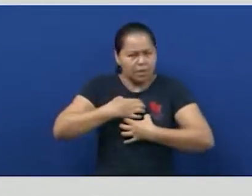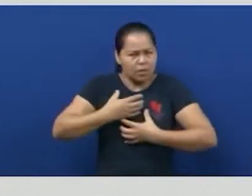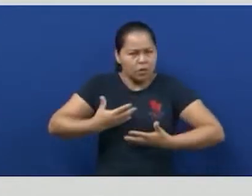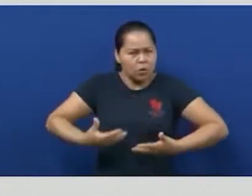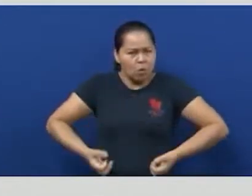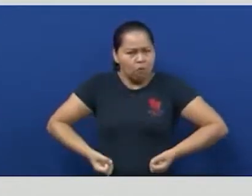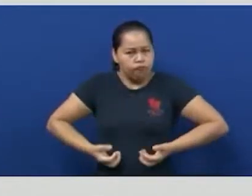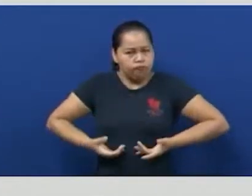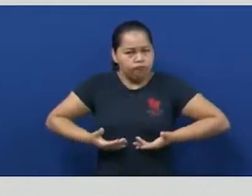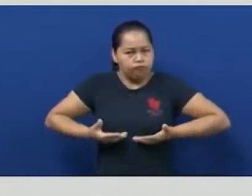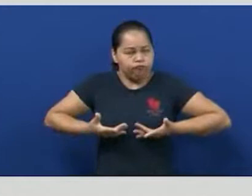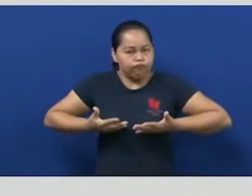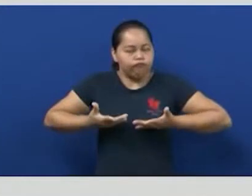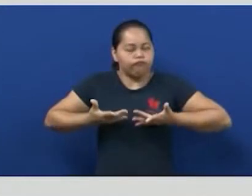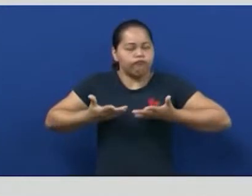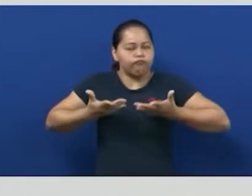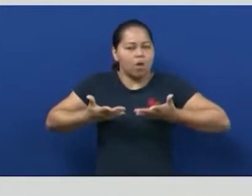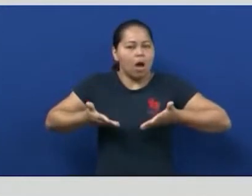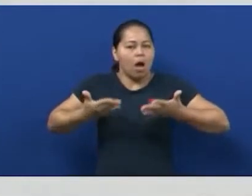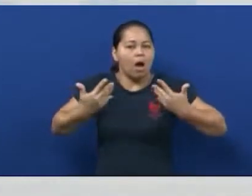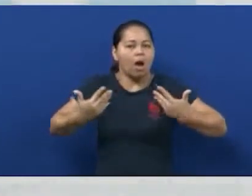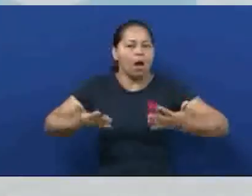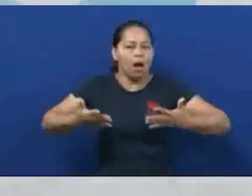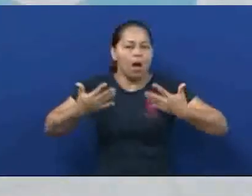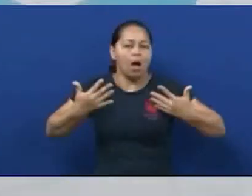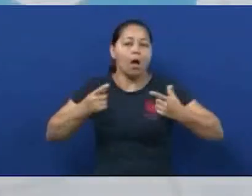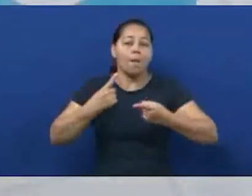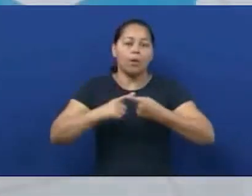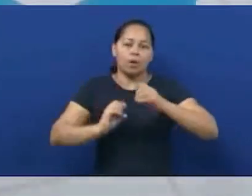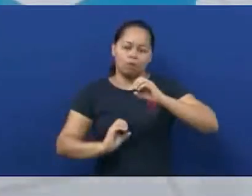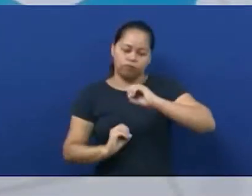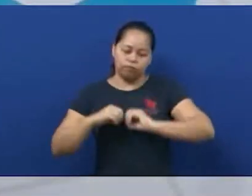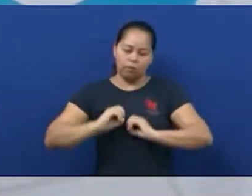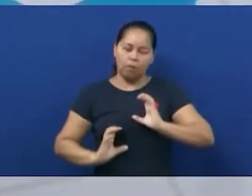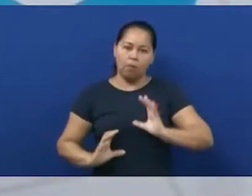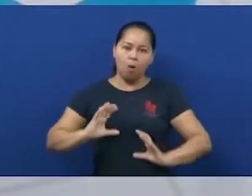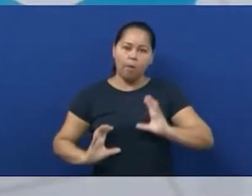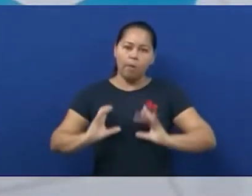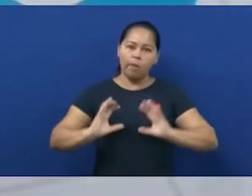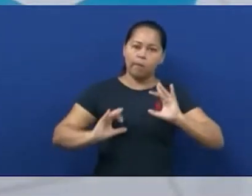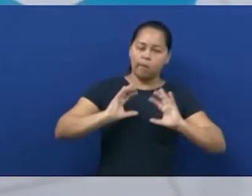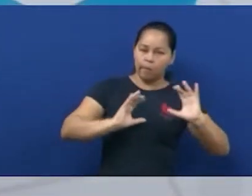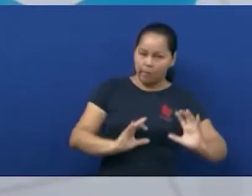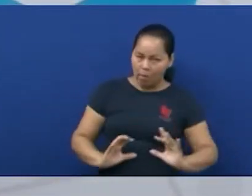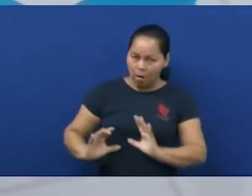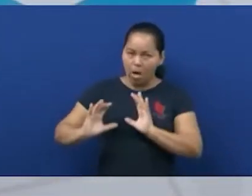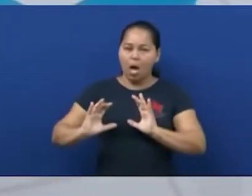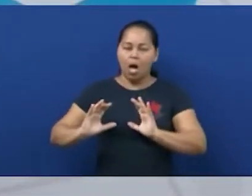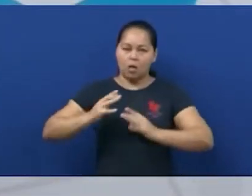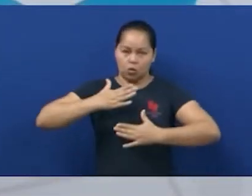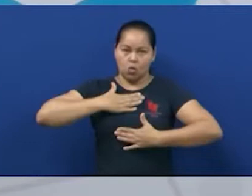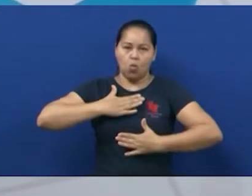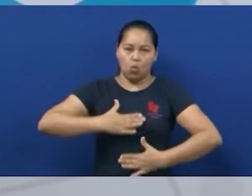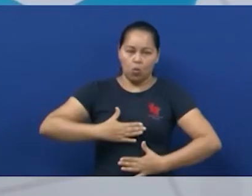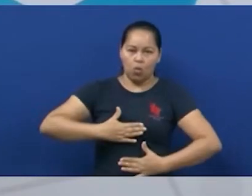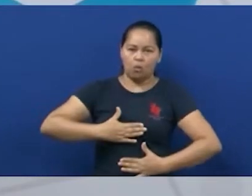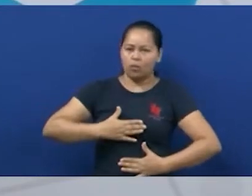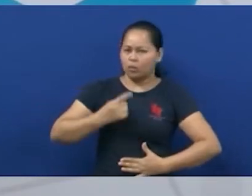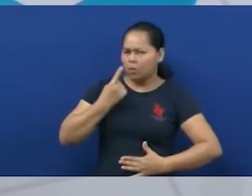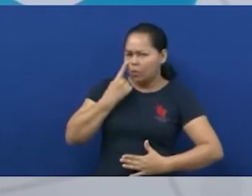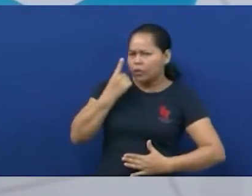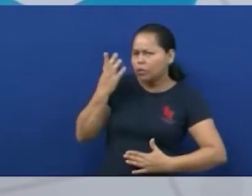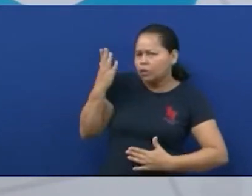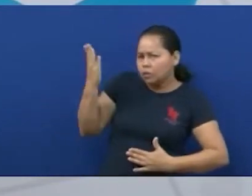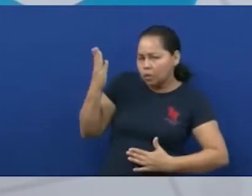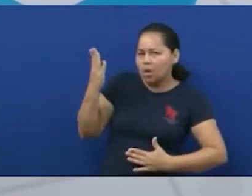calor, é justamente as moléculas que estão se agitando. Então, a gente tem aqui